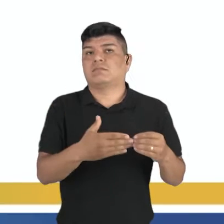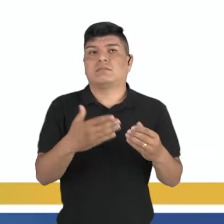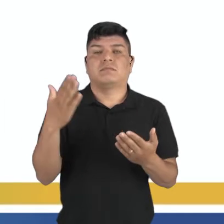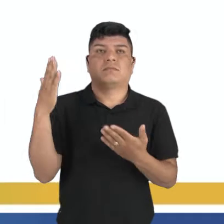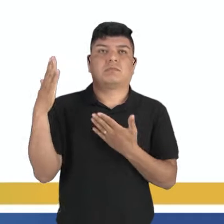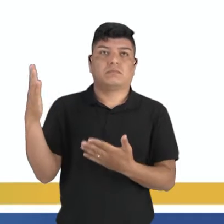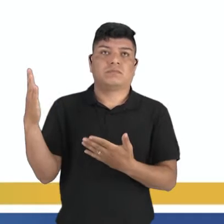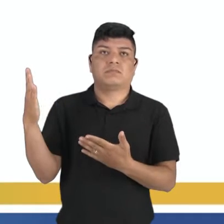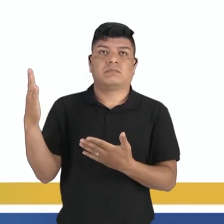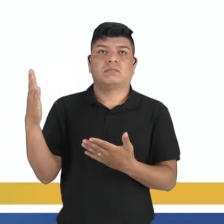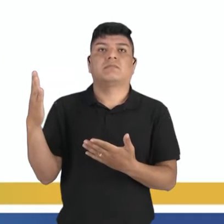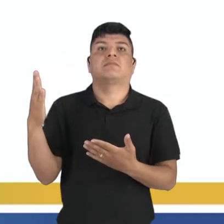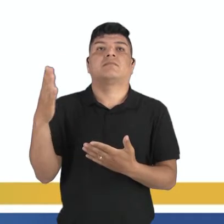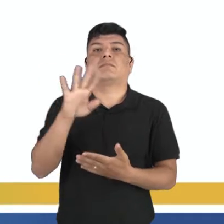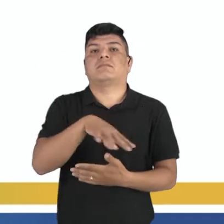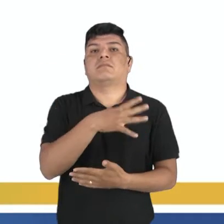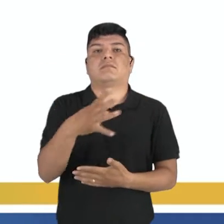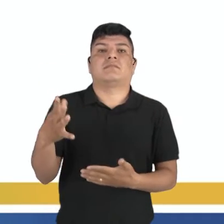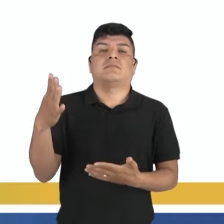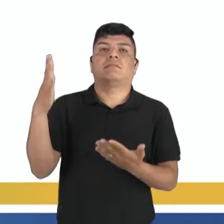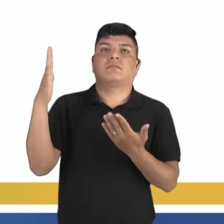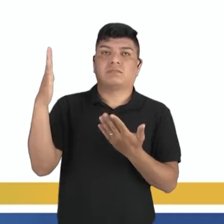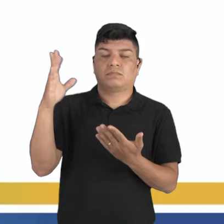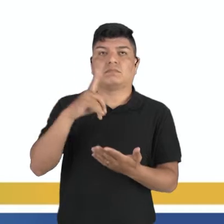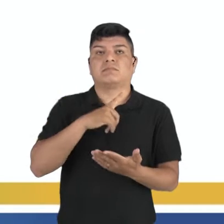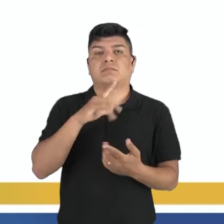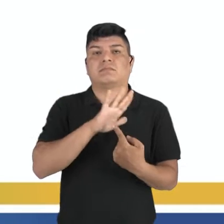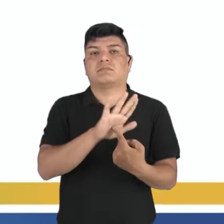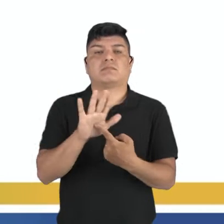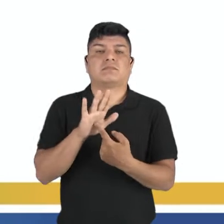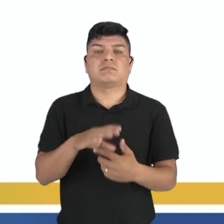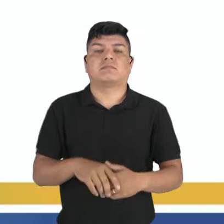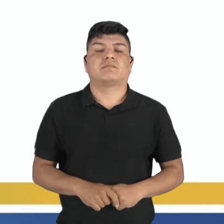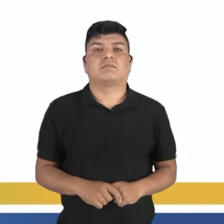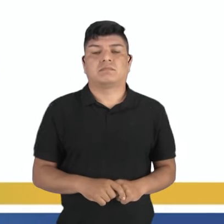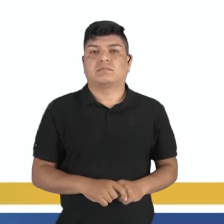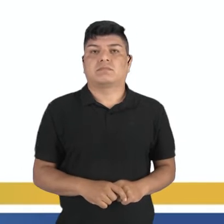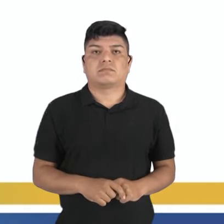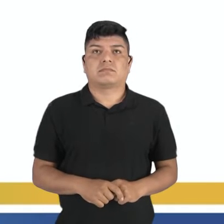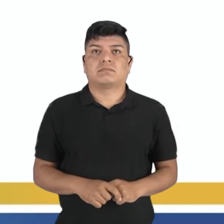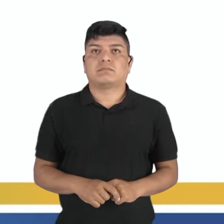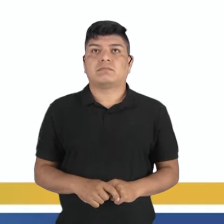trazidas, por esta tabela aí apresentada.